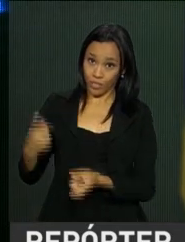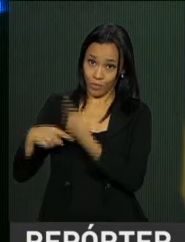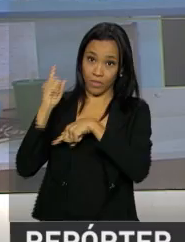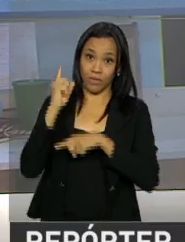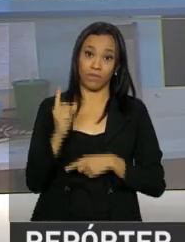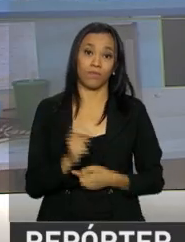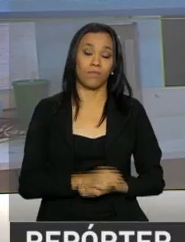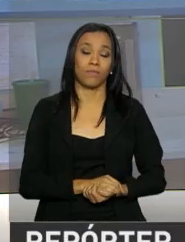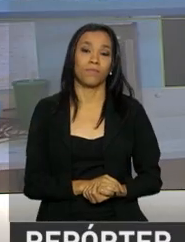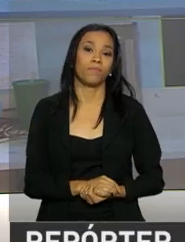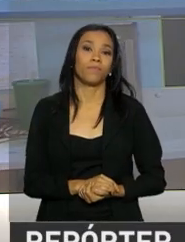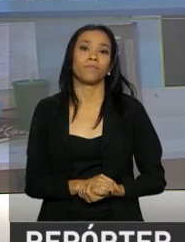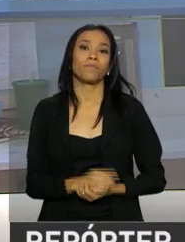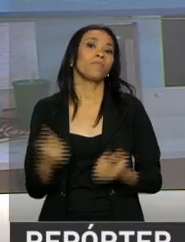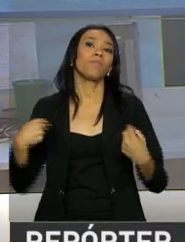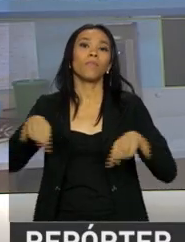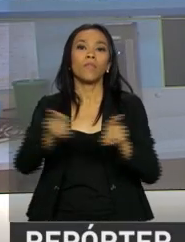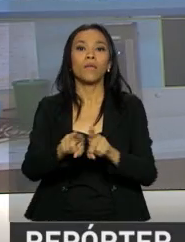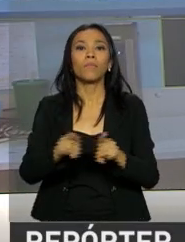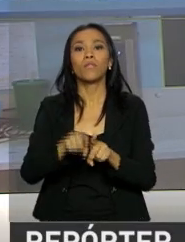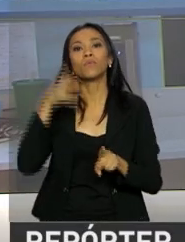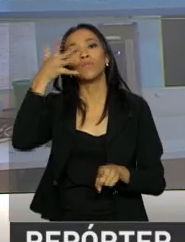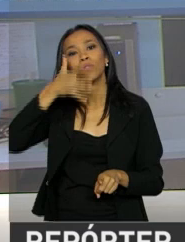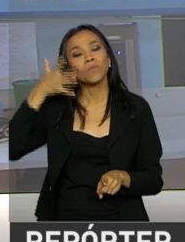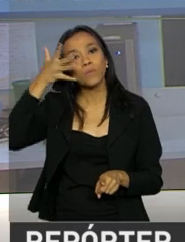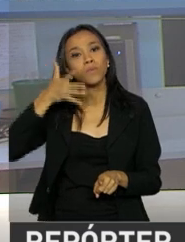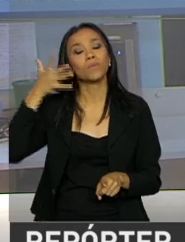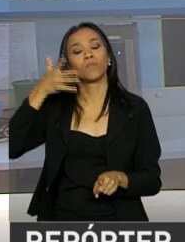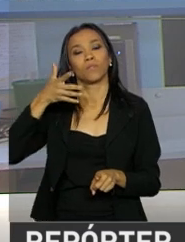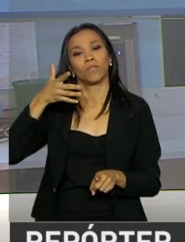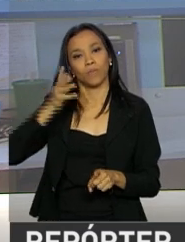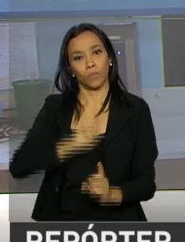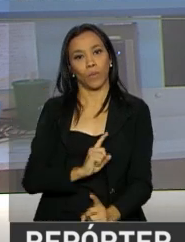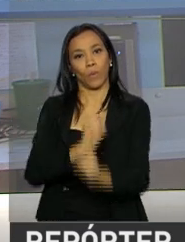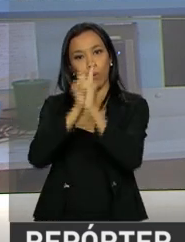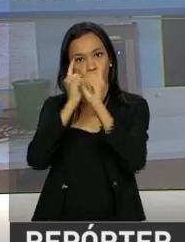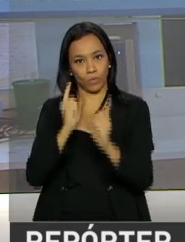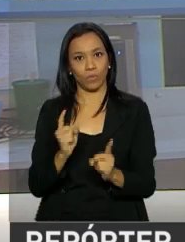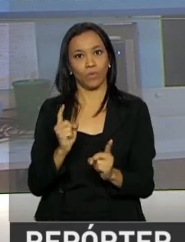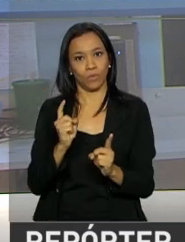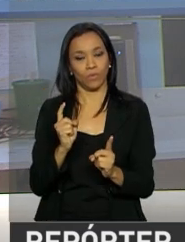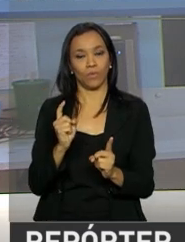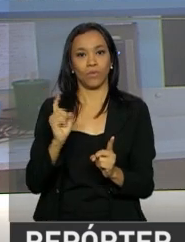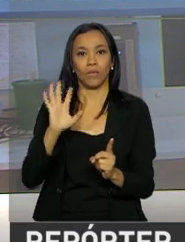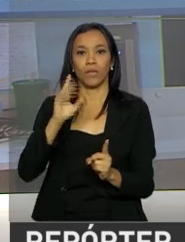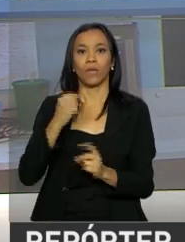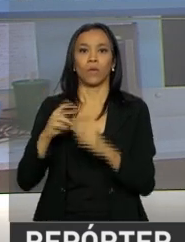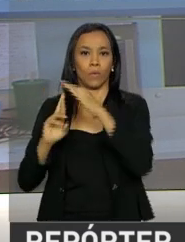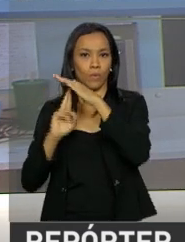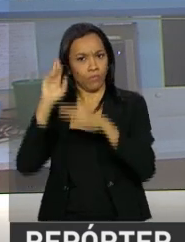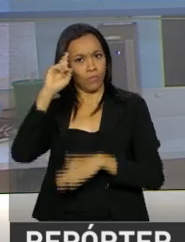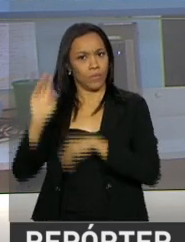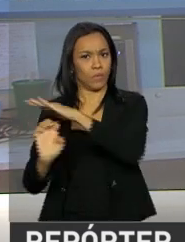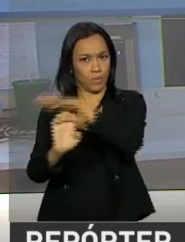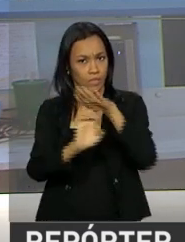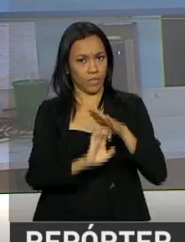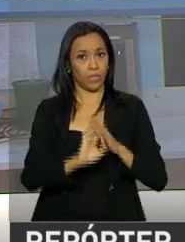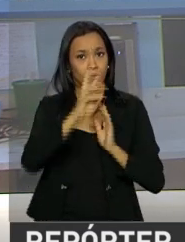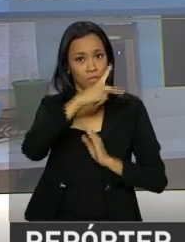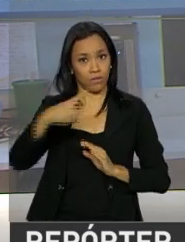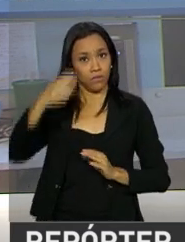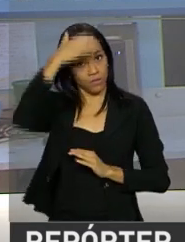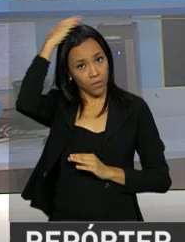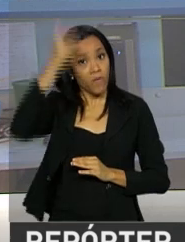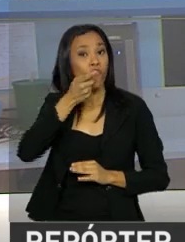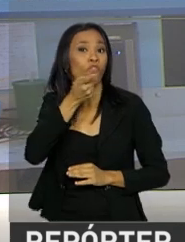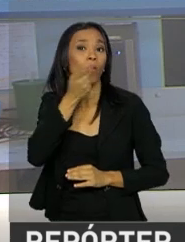sucesso. Também no discurso durante o encontro com empresários, o presidente Michel Temer afirmou que o Brasil